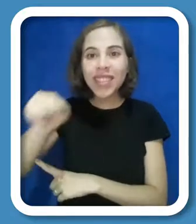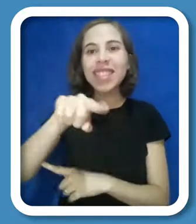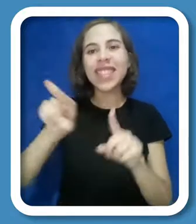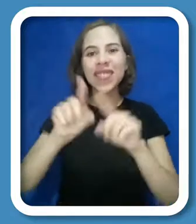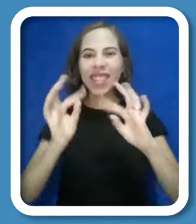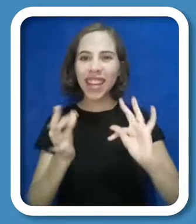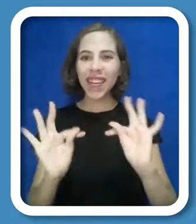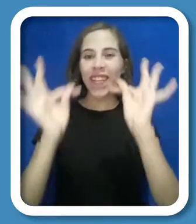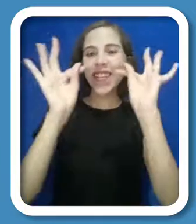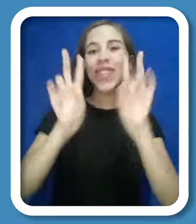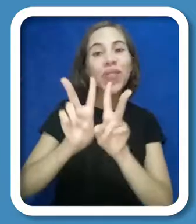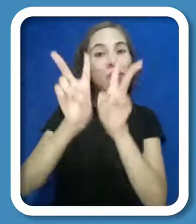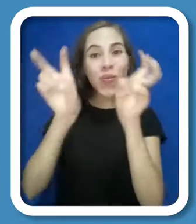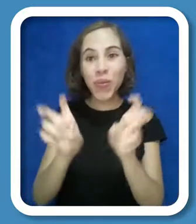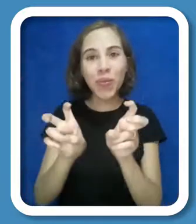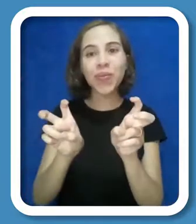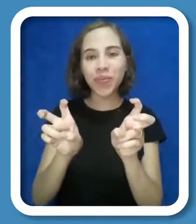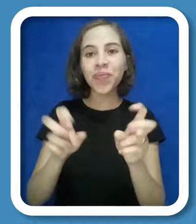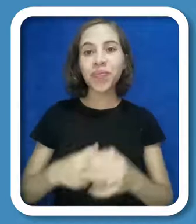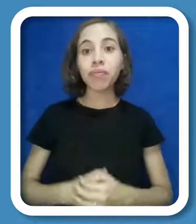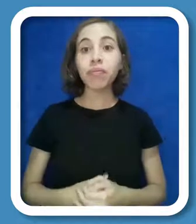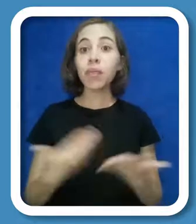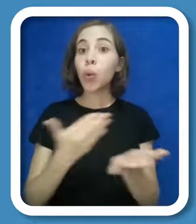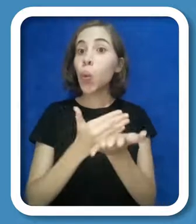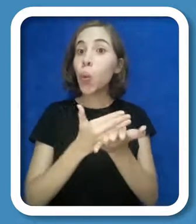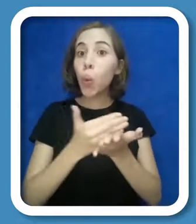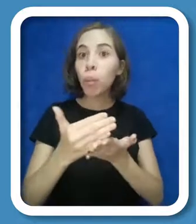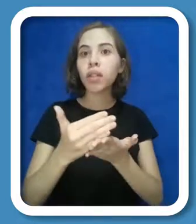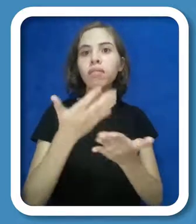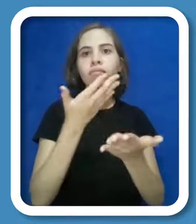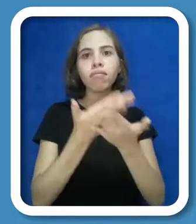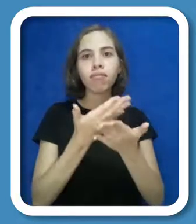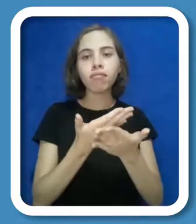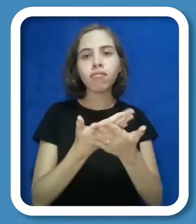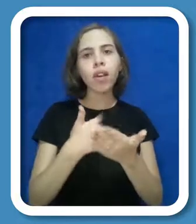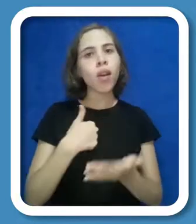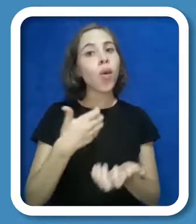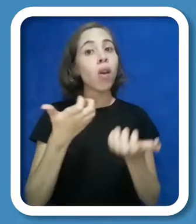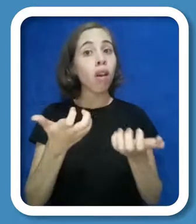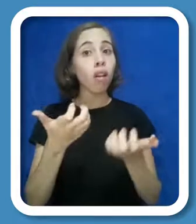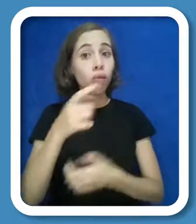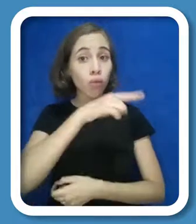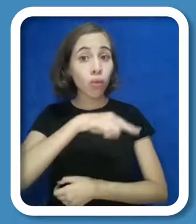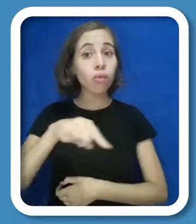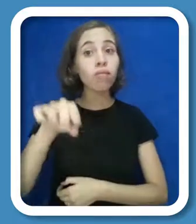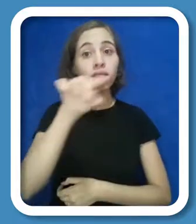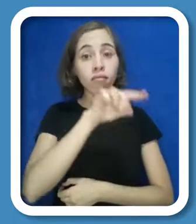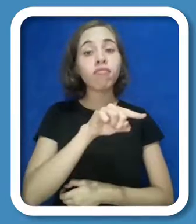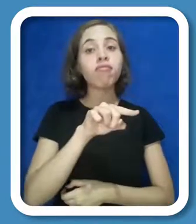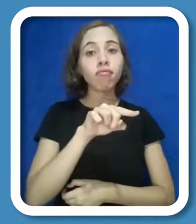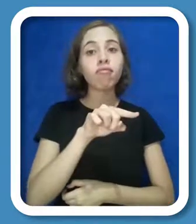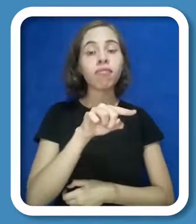questões tecnológicas, né? Então, para começar essa aula, eu queria que vocês, né,